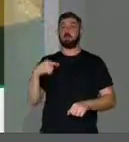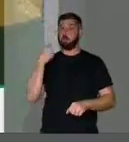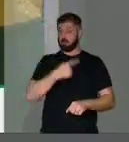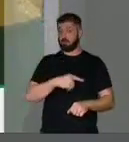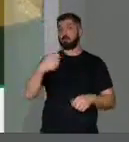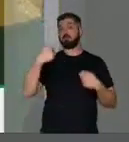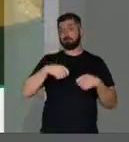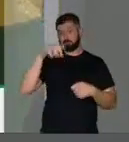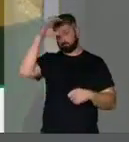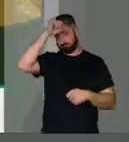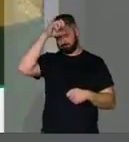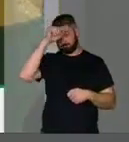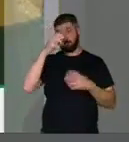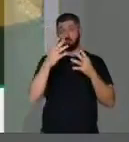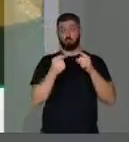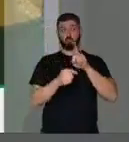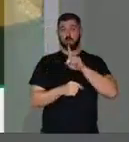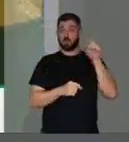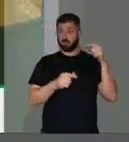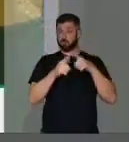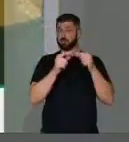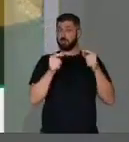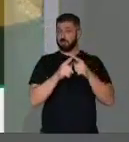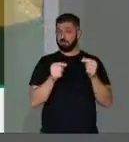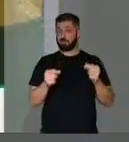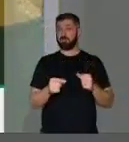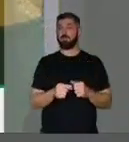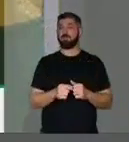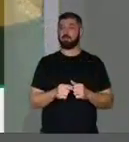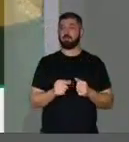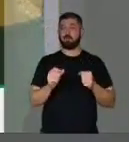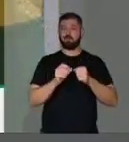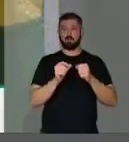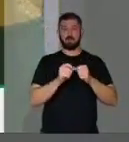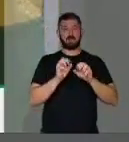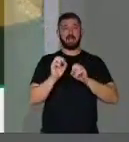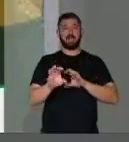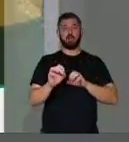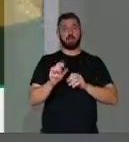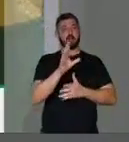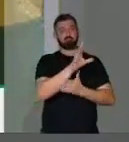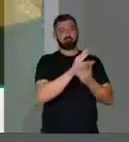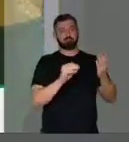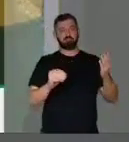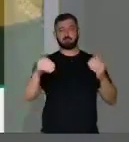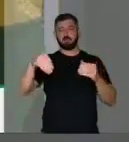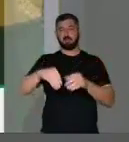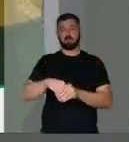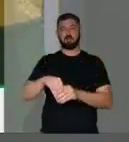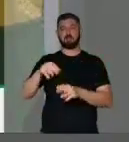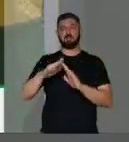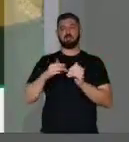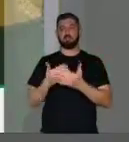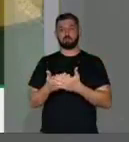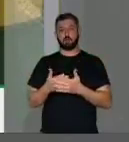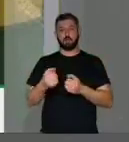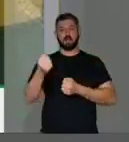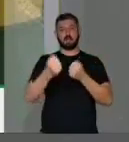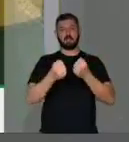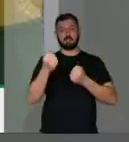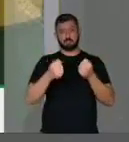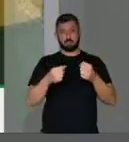que aprender com o Japão, edificando pontes de educação na escola, no